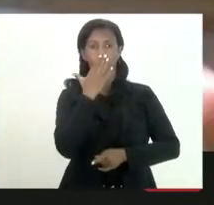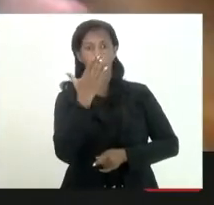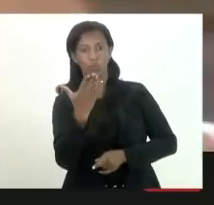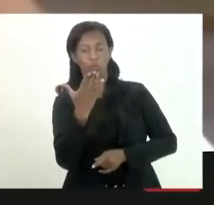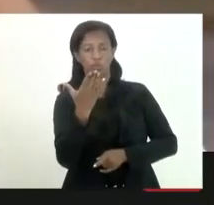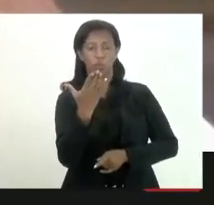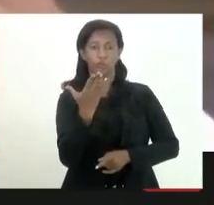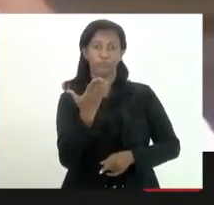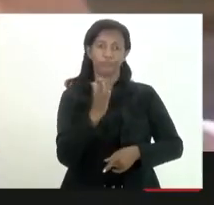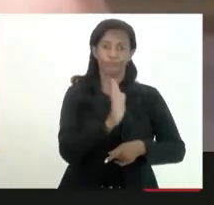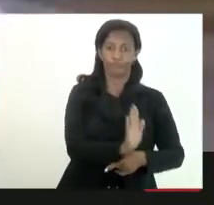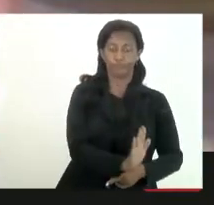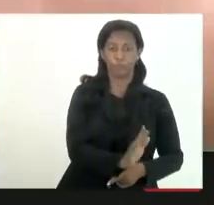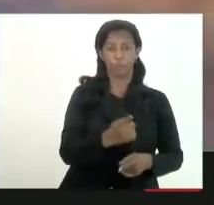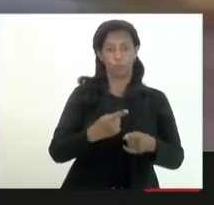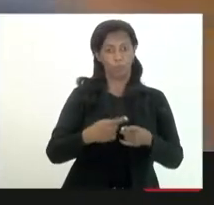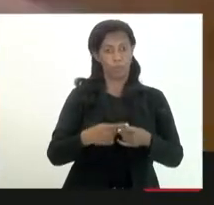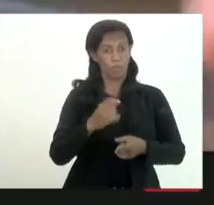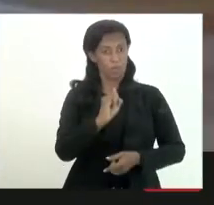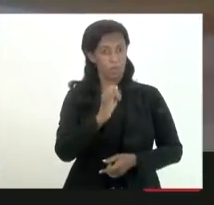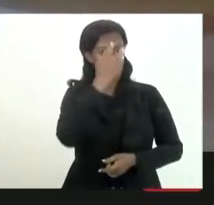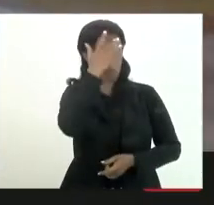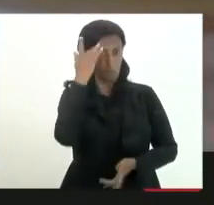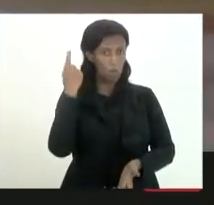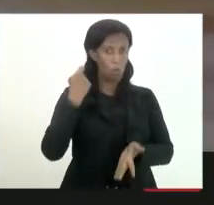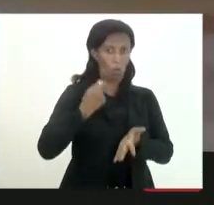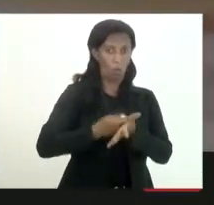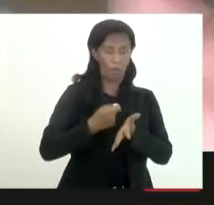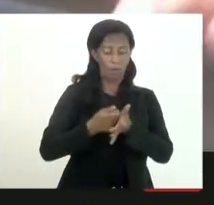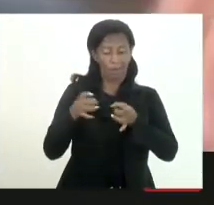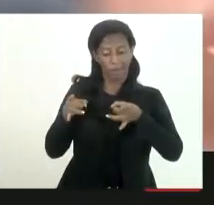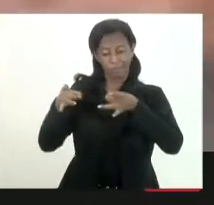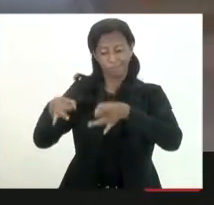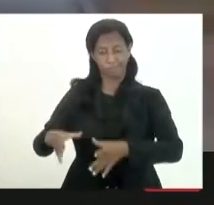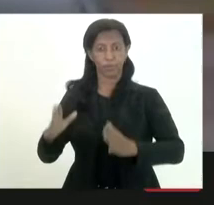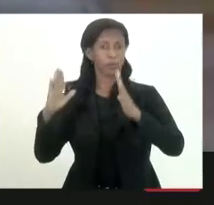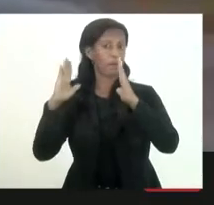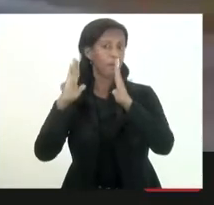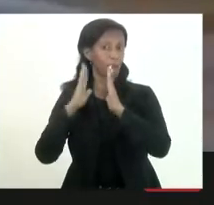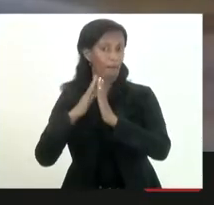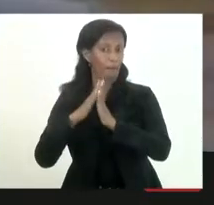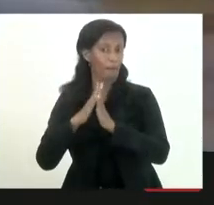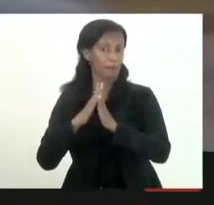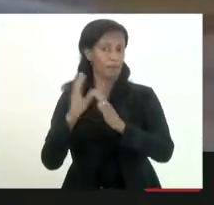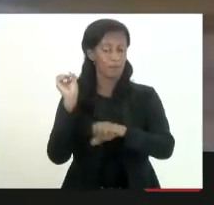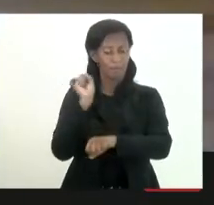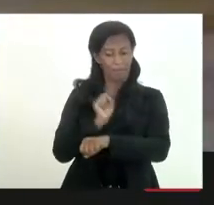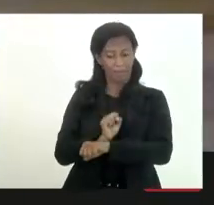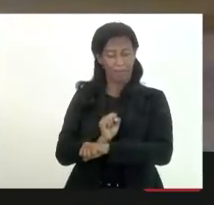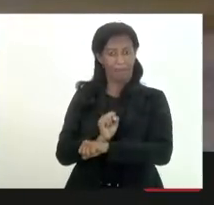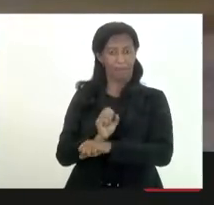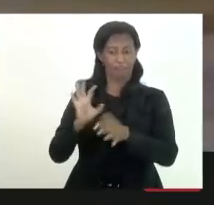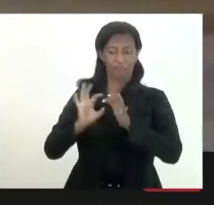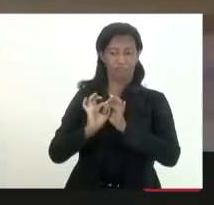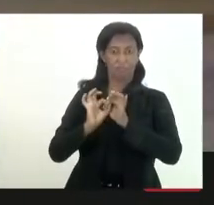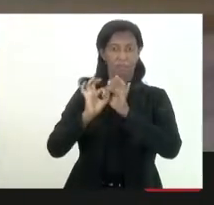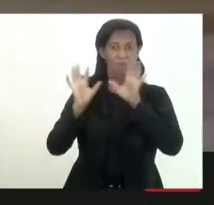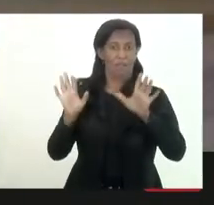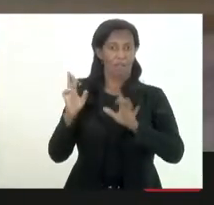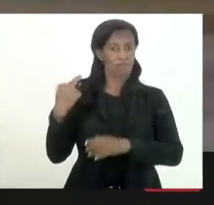reparação. Porque se as pessoas são obrigadas a deixarem as suas casas ou deixarem de praticar e exercer a sua liberdade